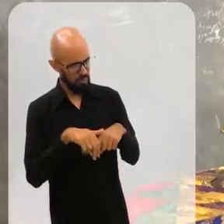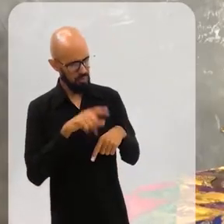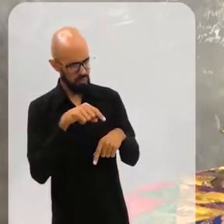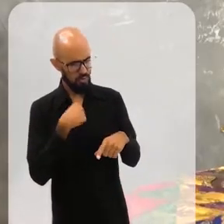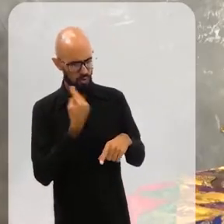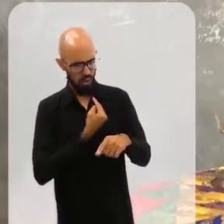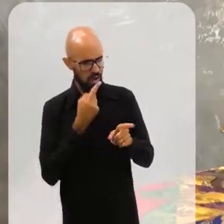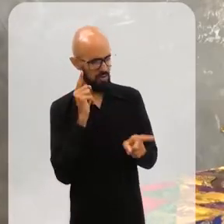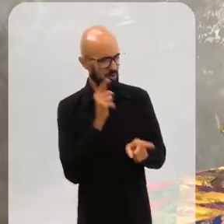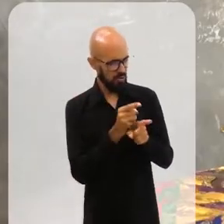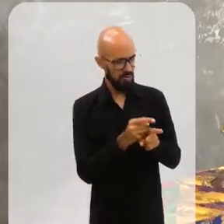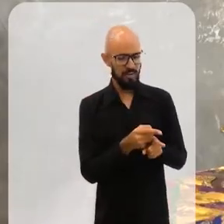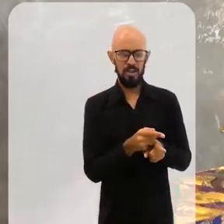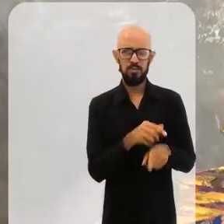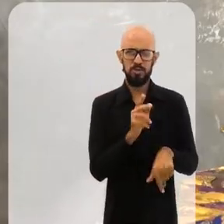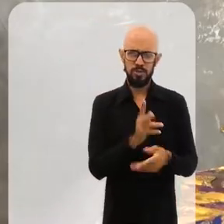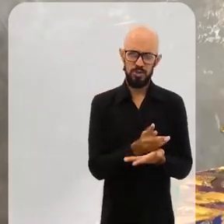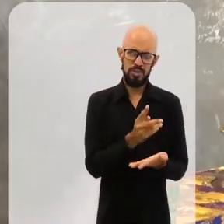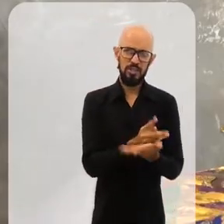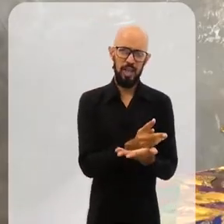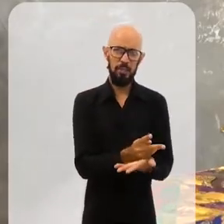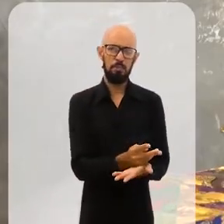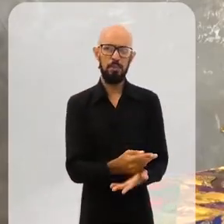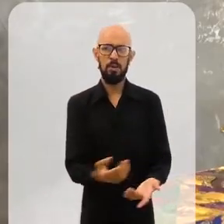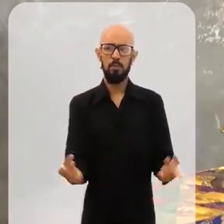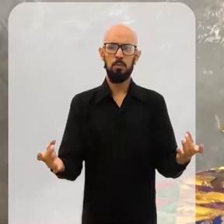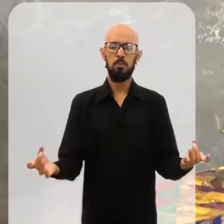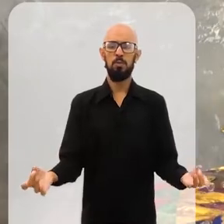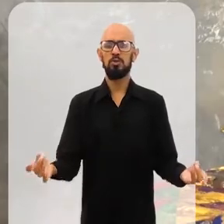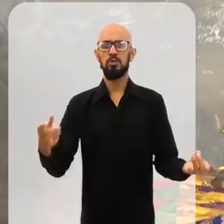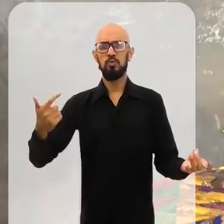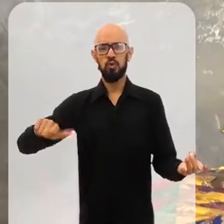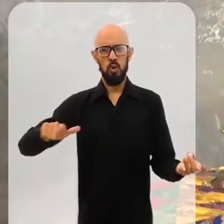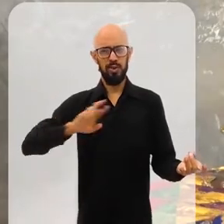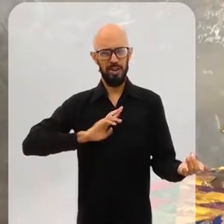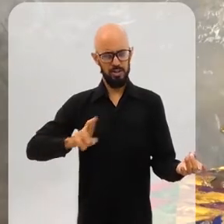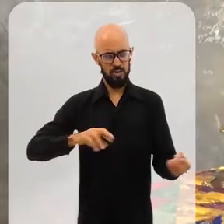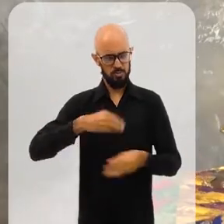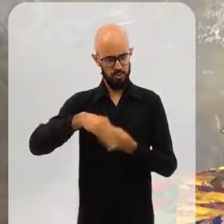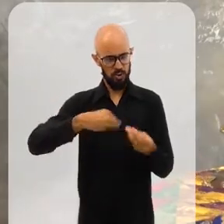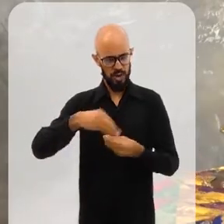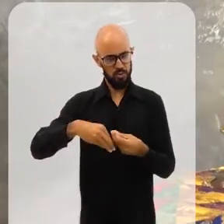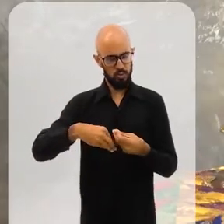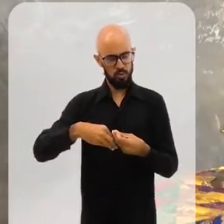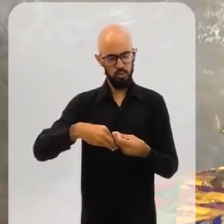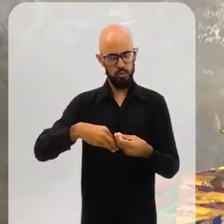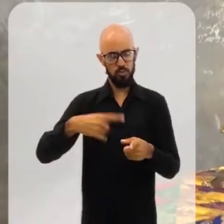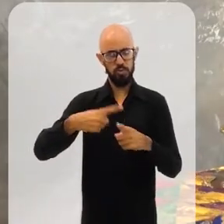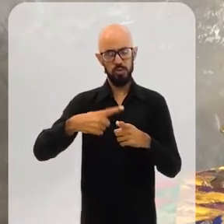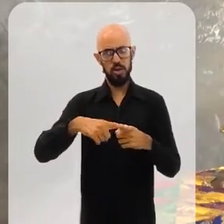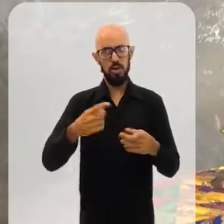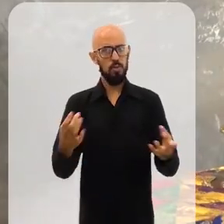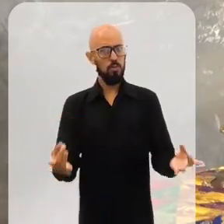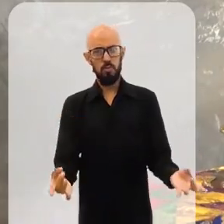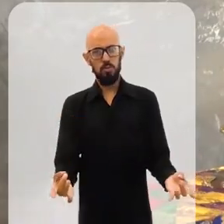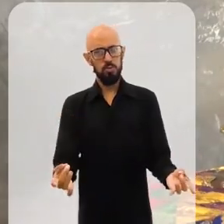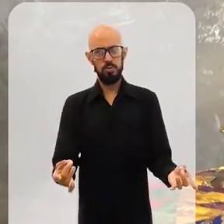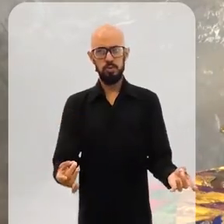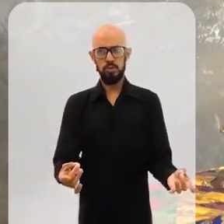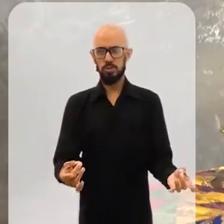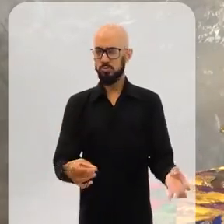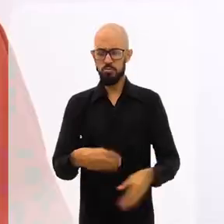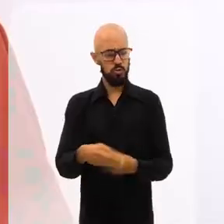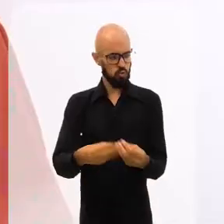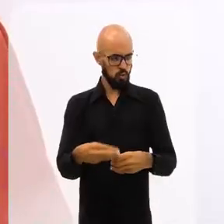então, que a gente encontra sempre algo sobre o budismo em outras religiões? Sim. Porque o budismo flana por